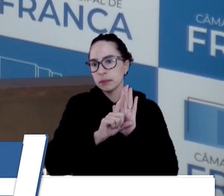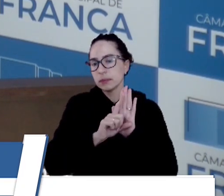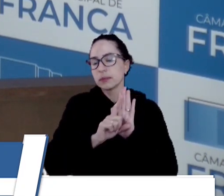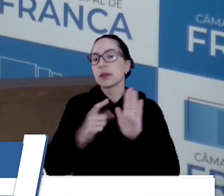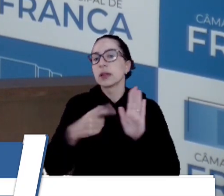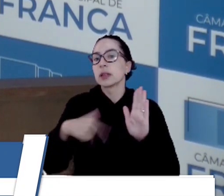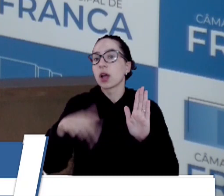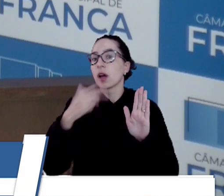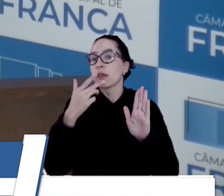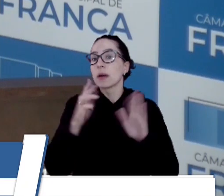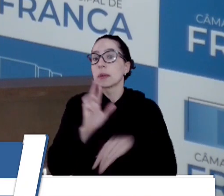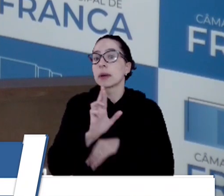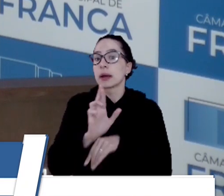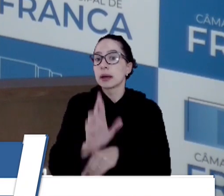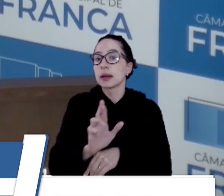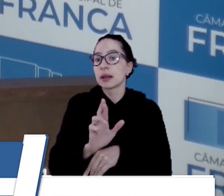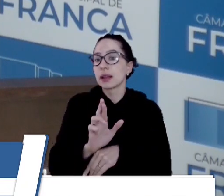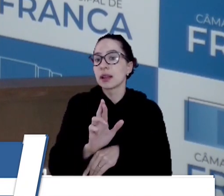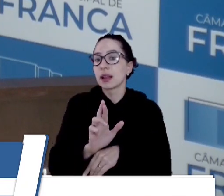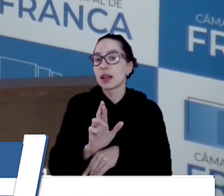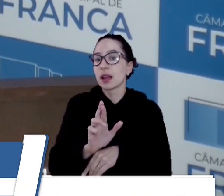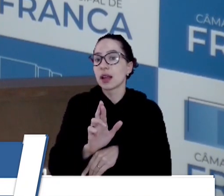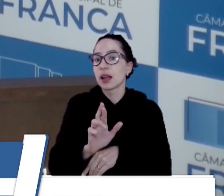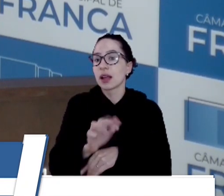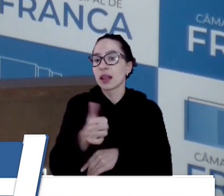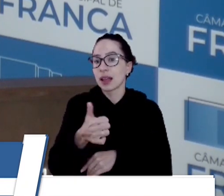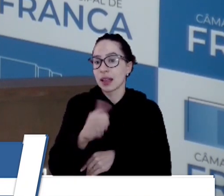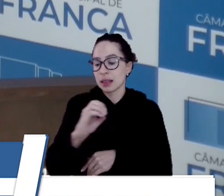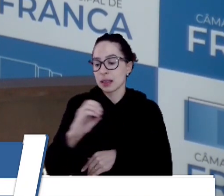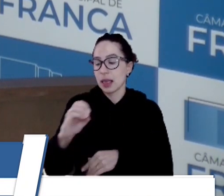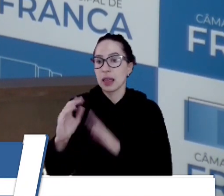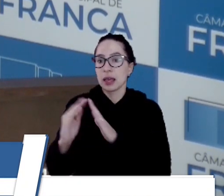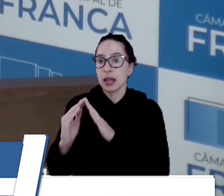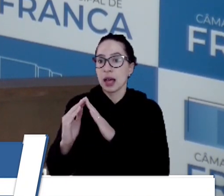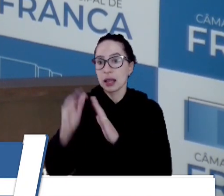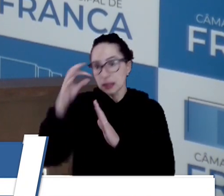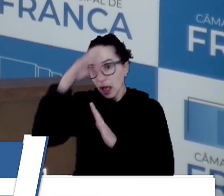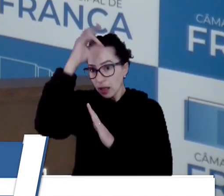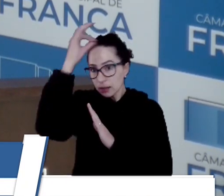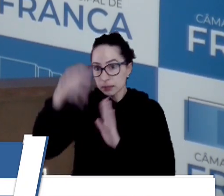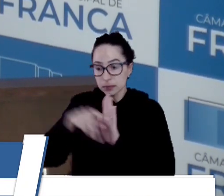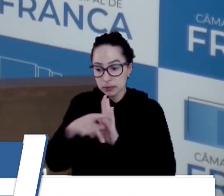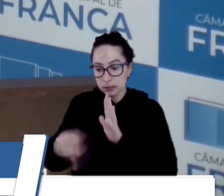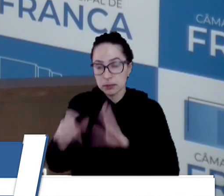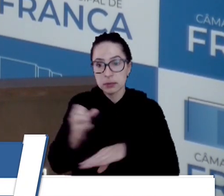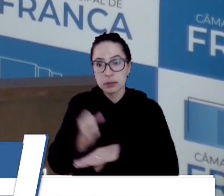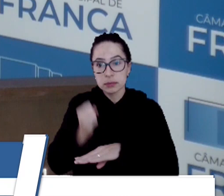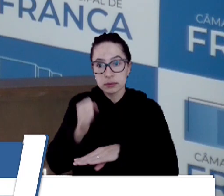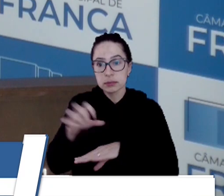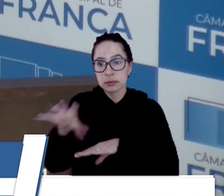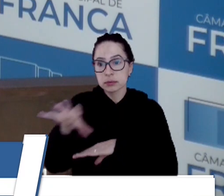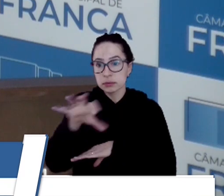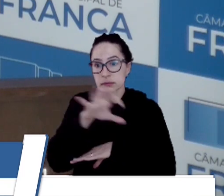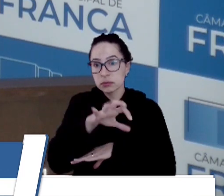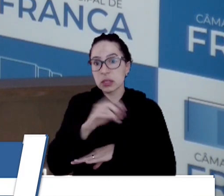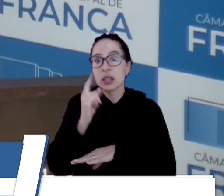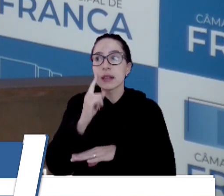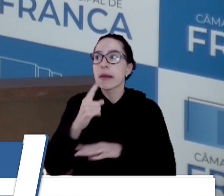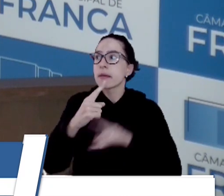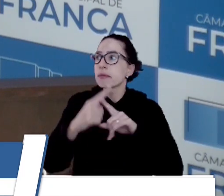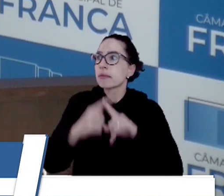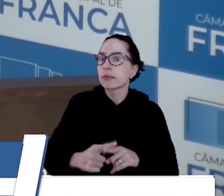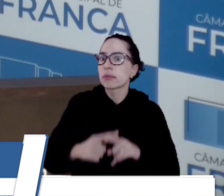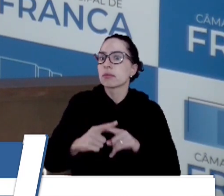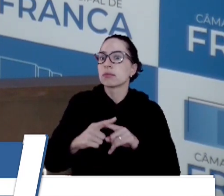em nome de 100 casas espíritas só na cidade de Franca, e aí se nós formos multiplicar isso